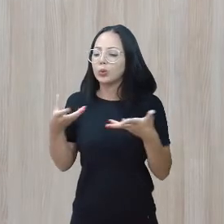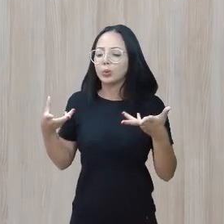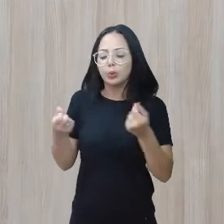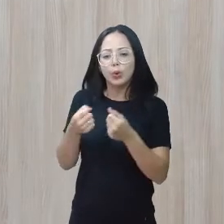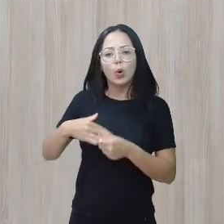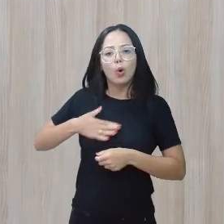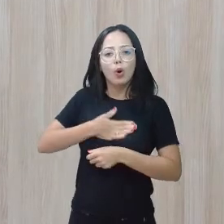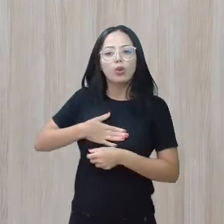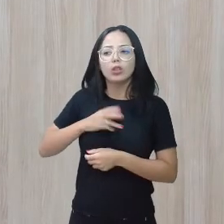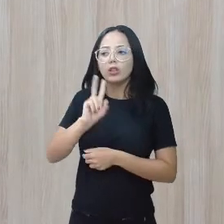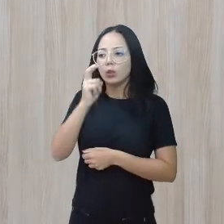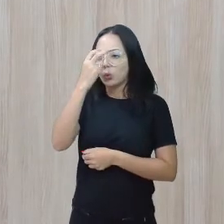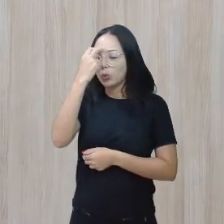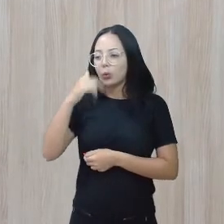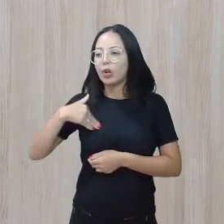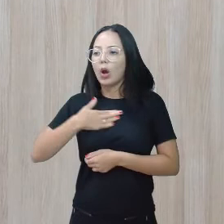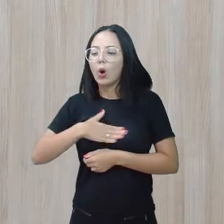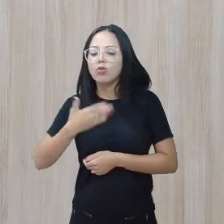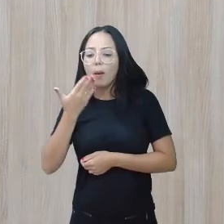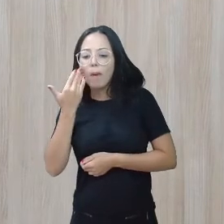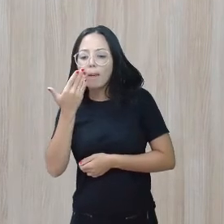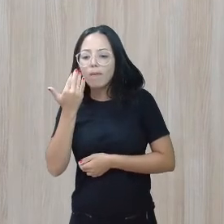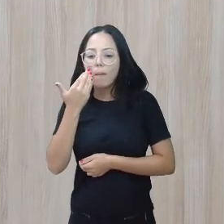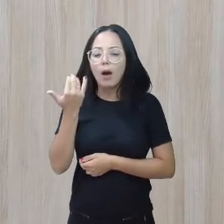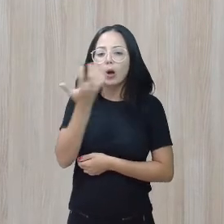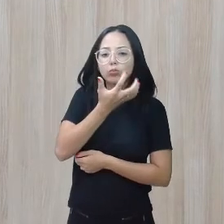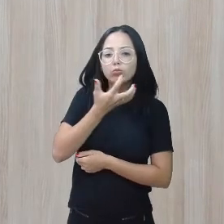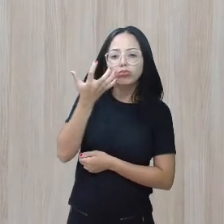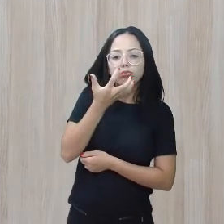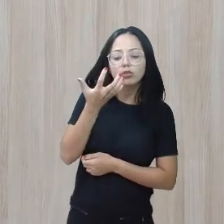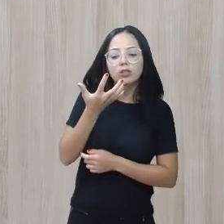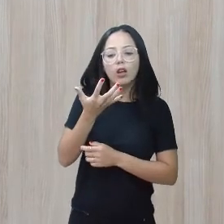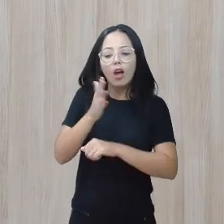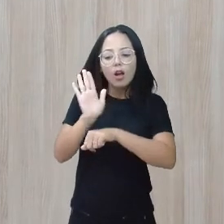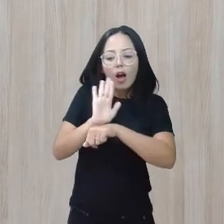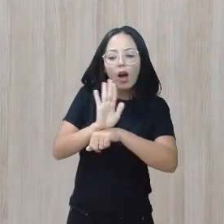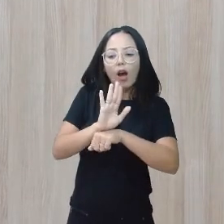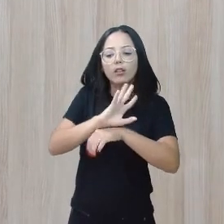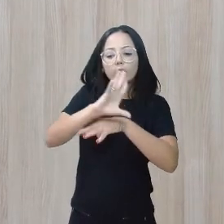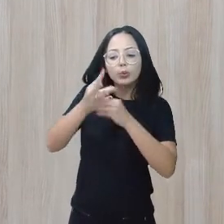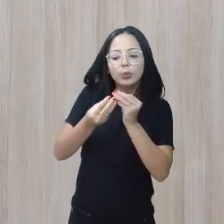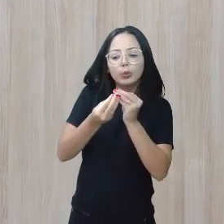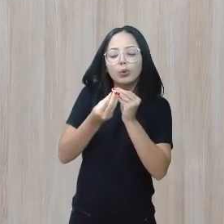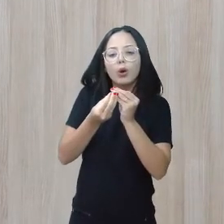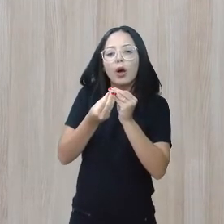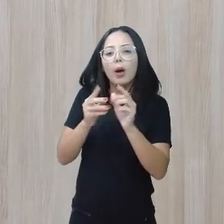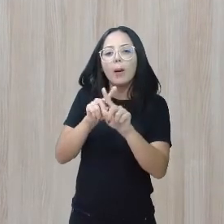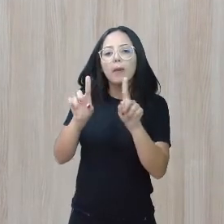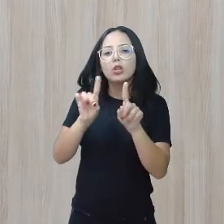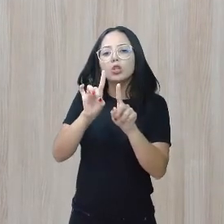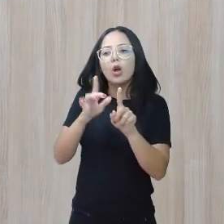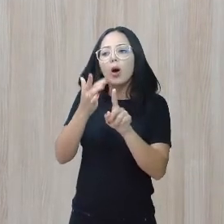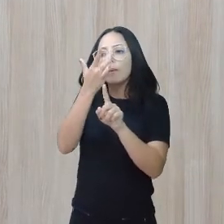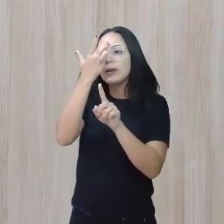gosta de cultura, tu gosta de consumir música, arte, cinema, mas tu se cerca